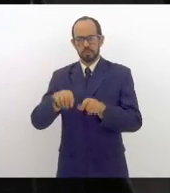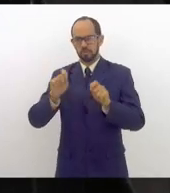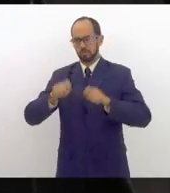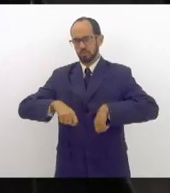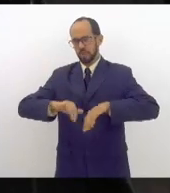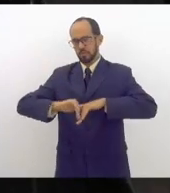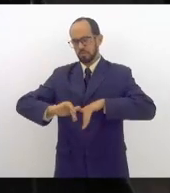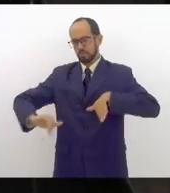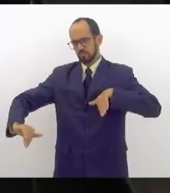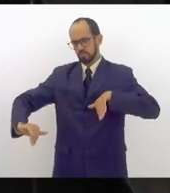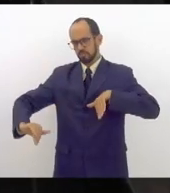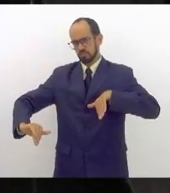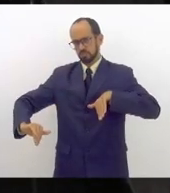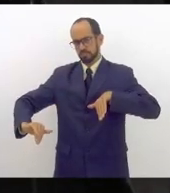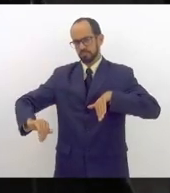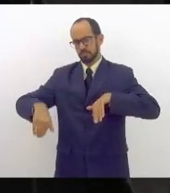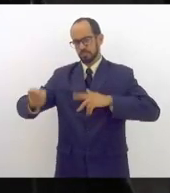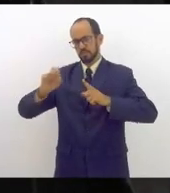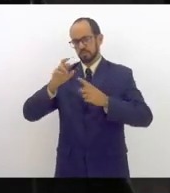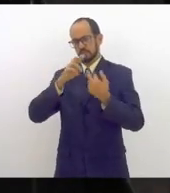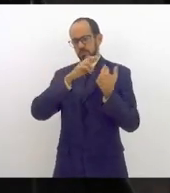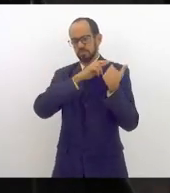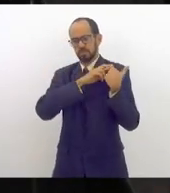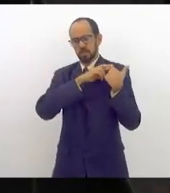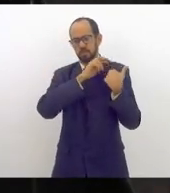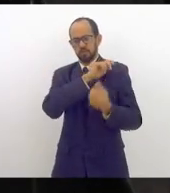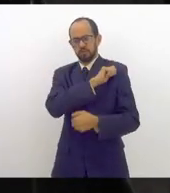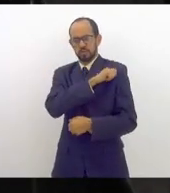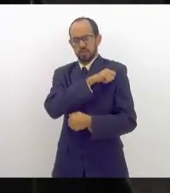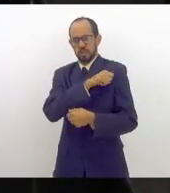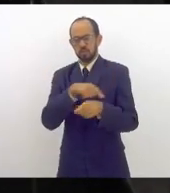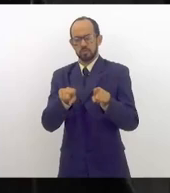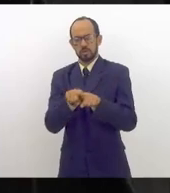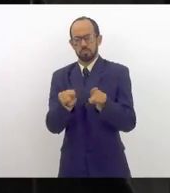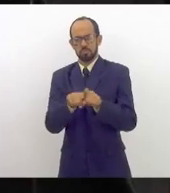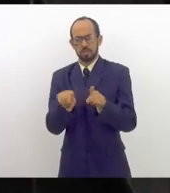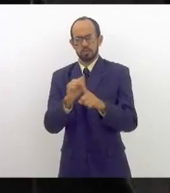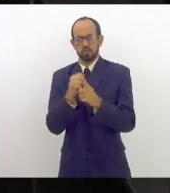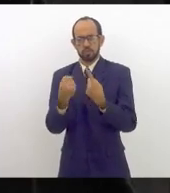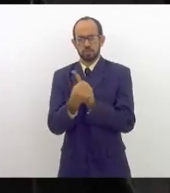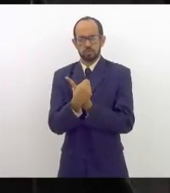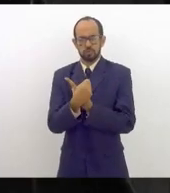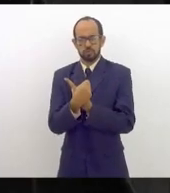inseparáveis, responsabilidade fiscal e social.